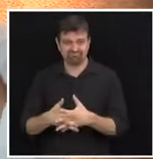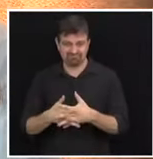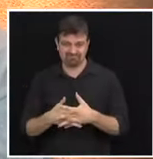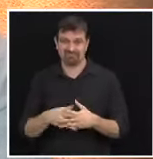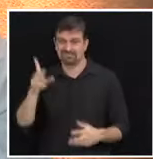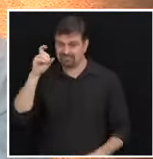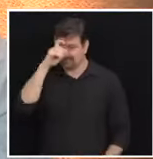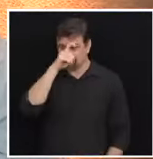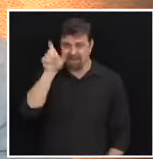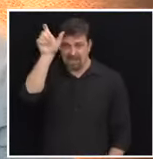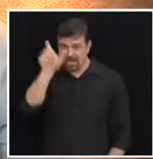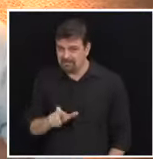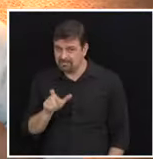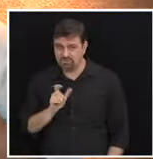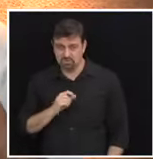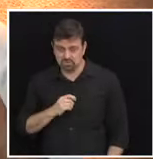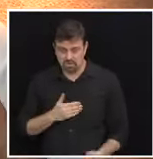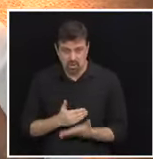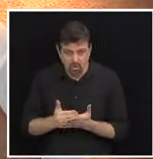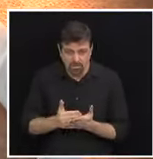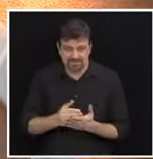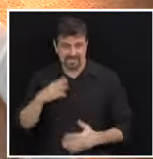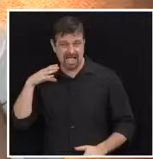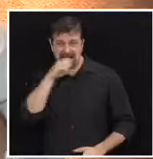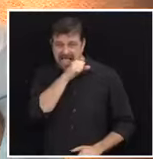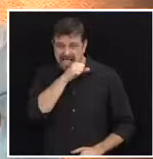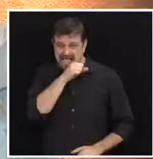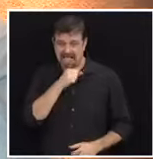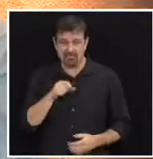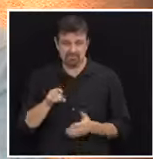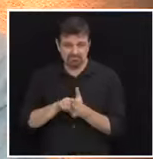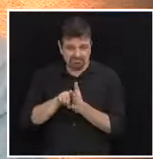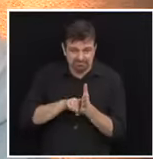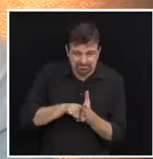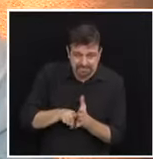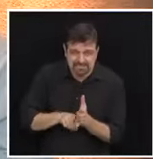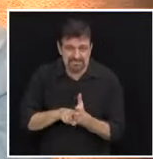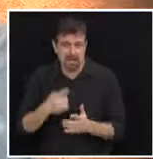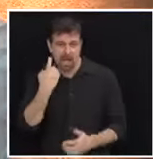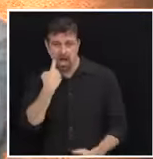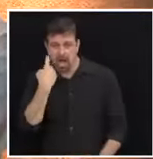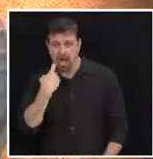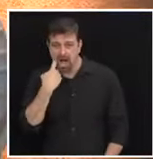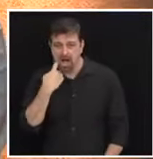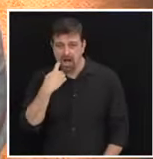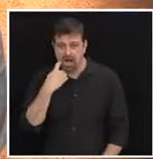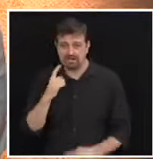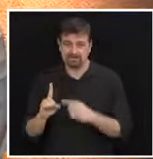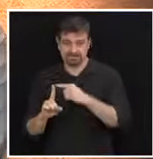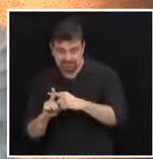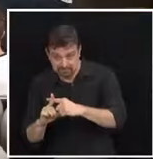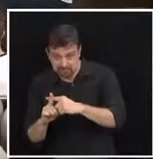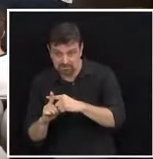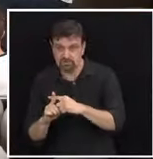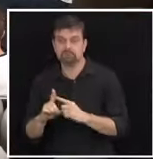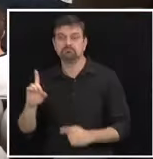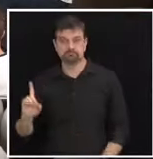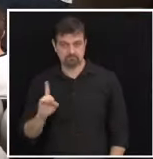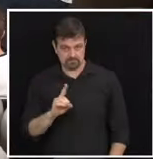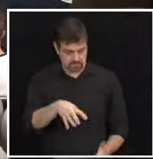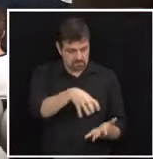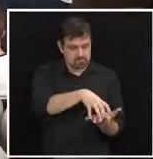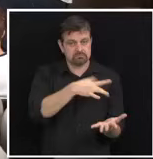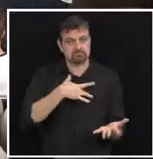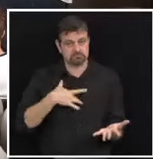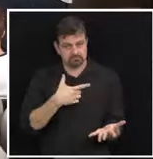que a pessoa busque precocemente a realização do teste, se ela está positivo, ir a um serviço. Então,